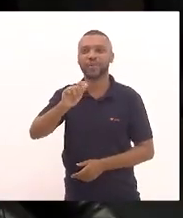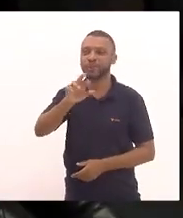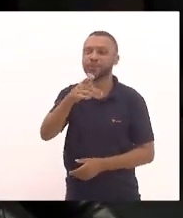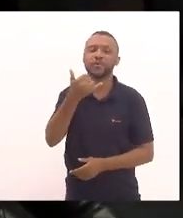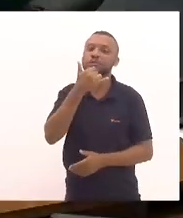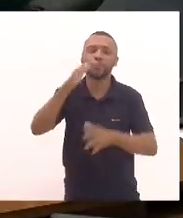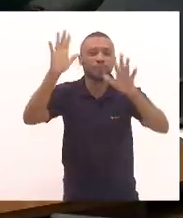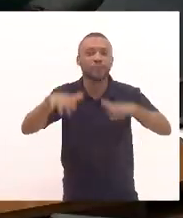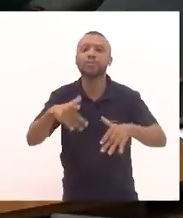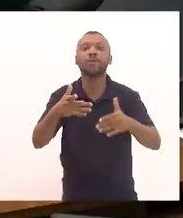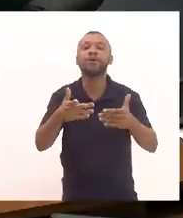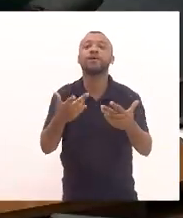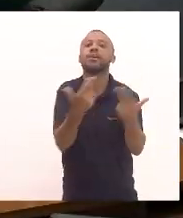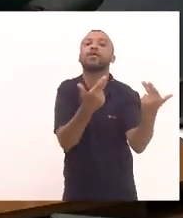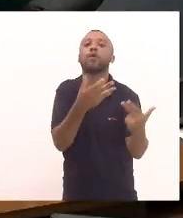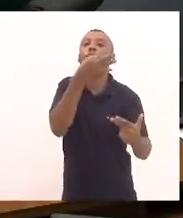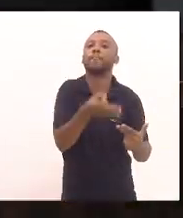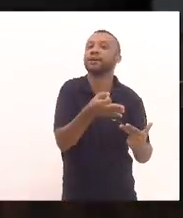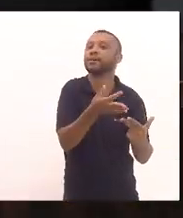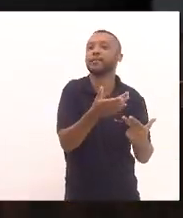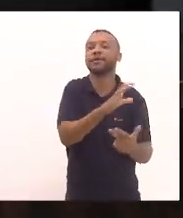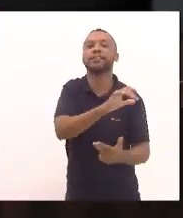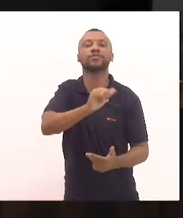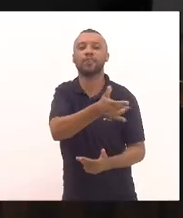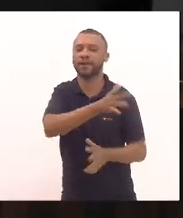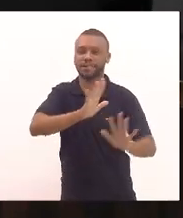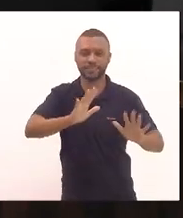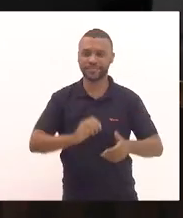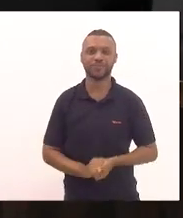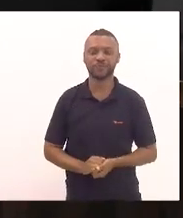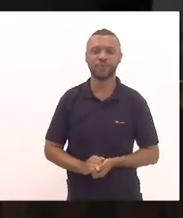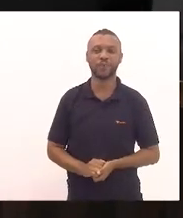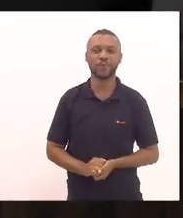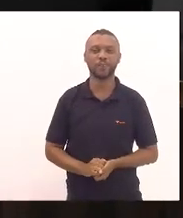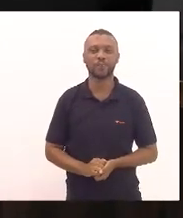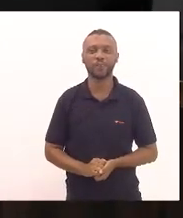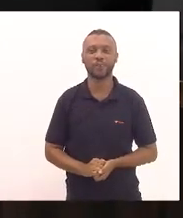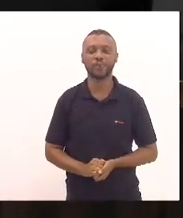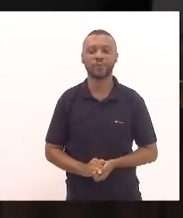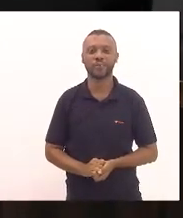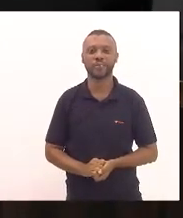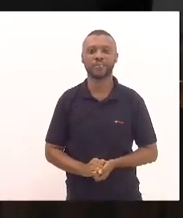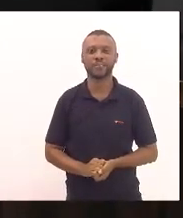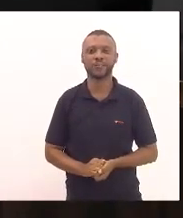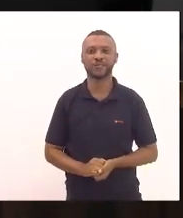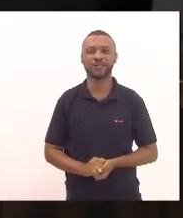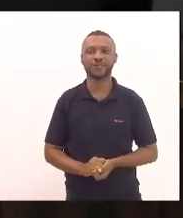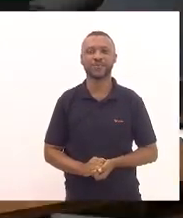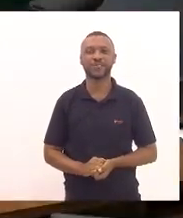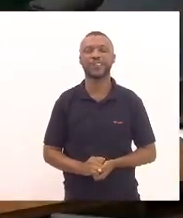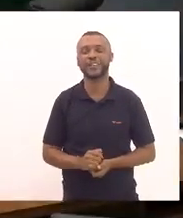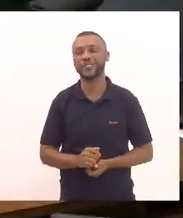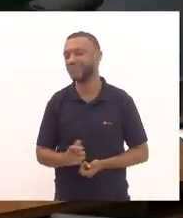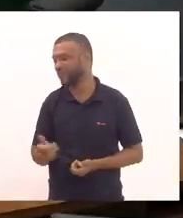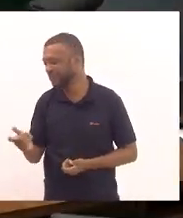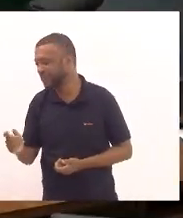presidente. Pela Comissão de Orçamento, deputado Luiz Paulo.